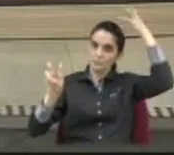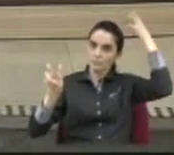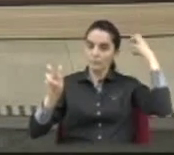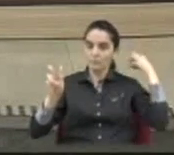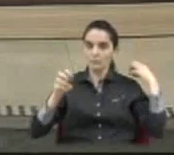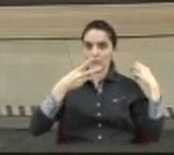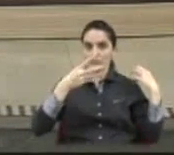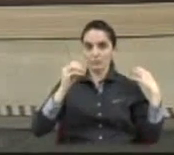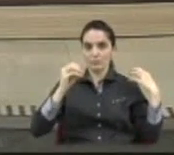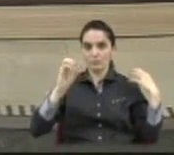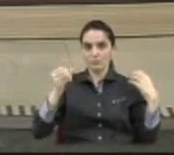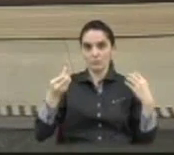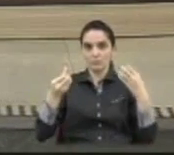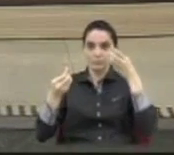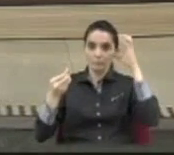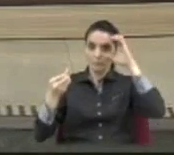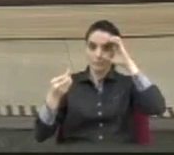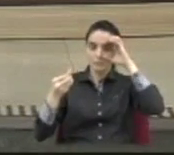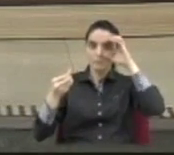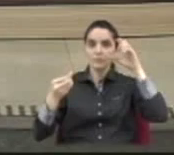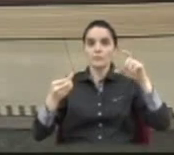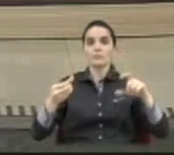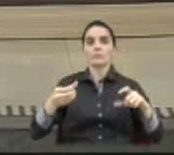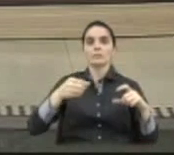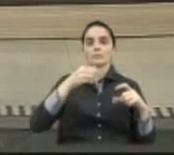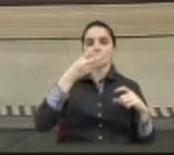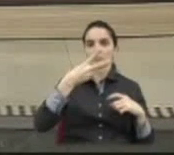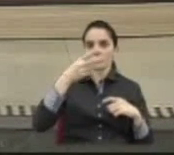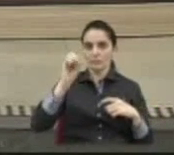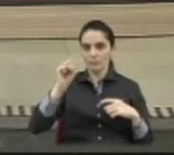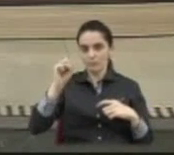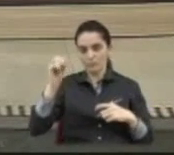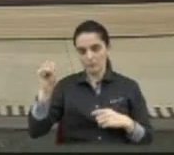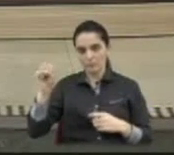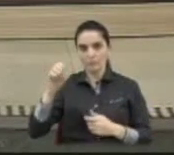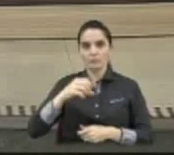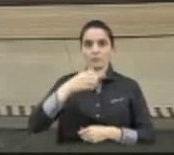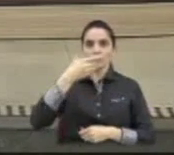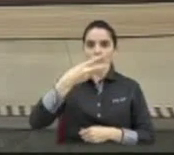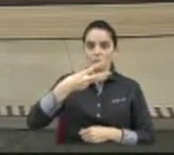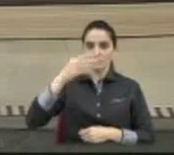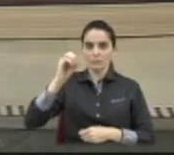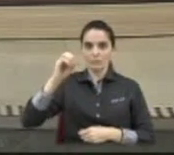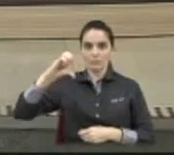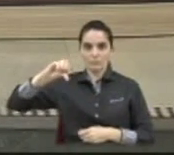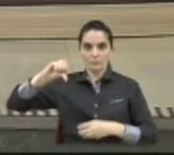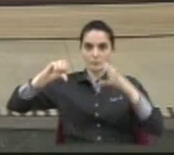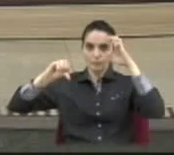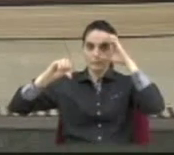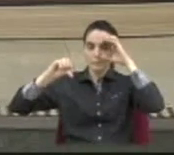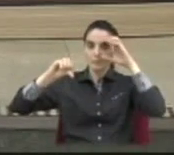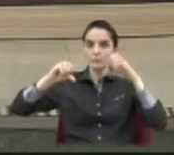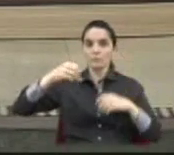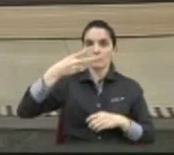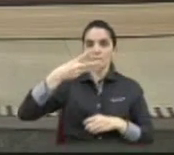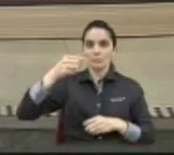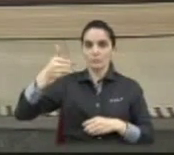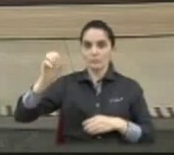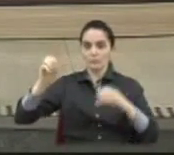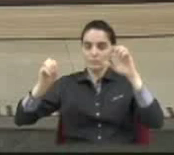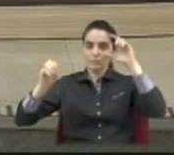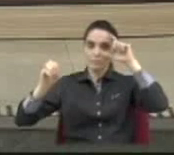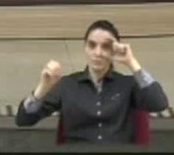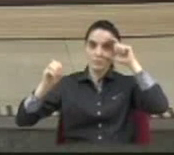José Faride, 307, José Faride, 308, José Faride, 309, José Faride, 310, José